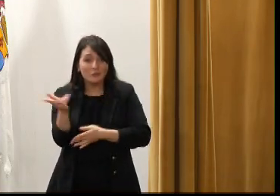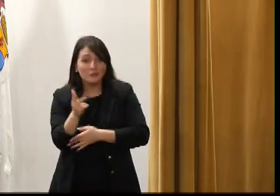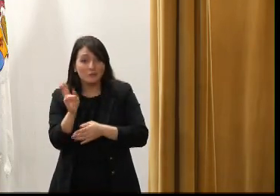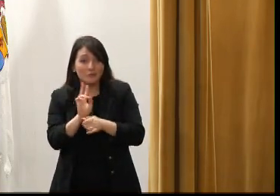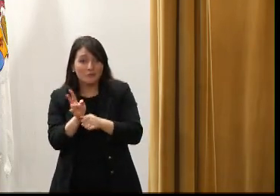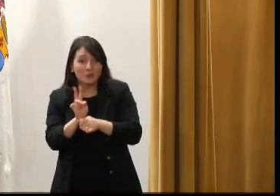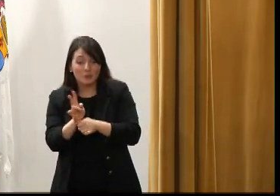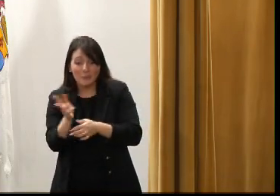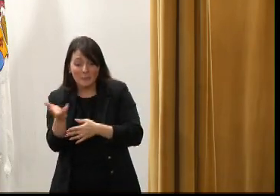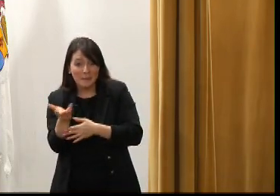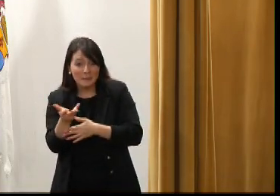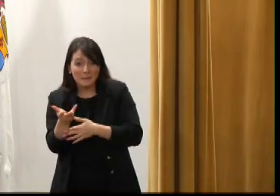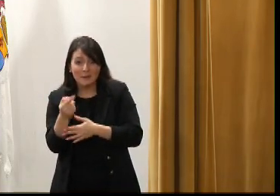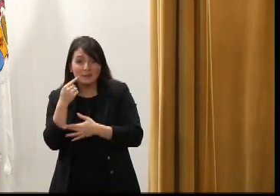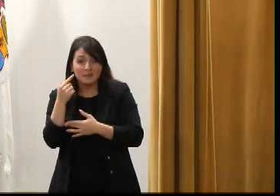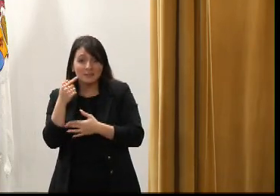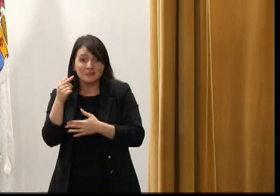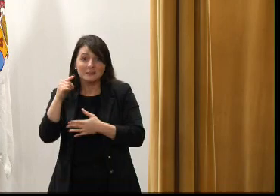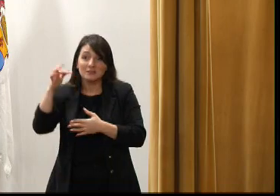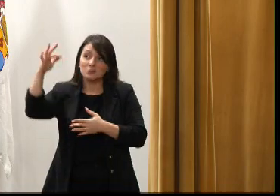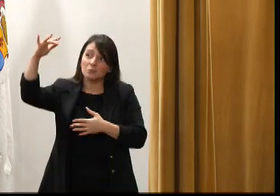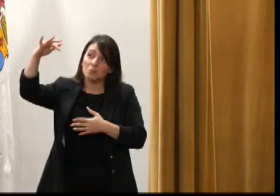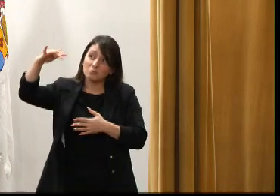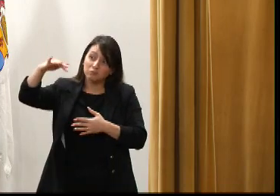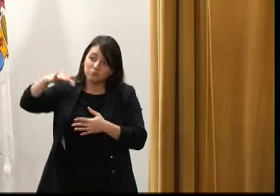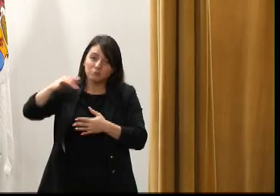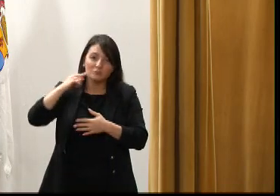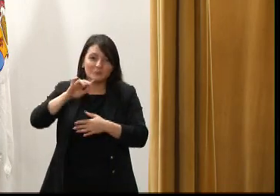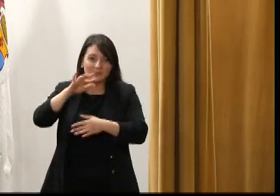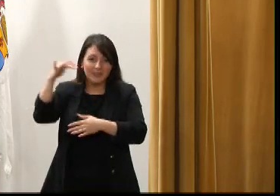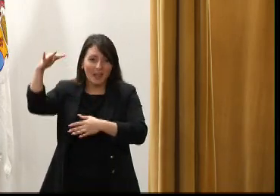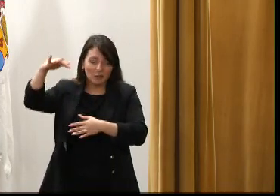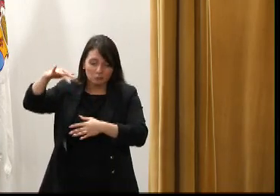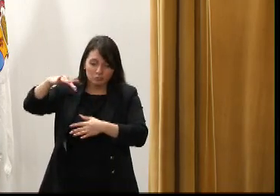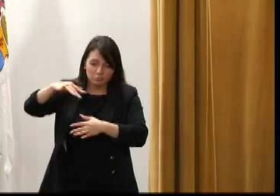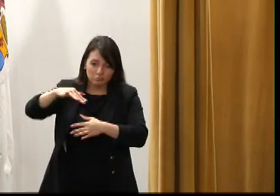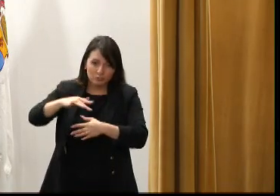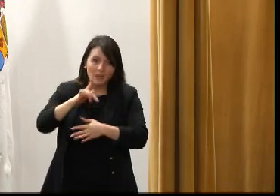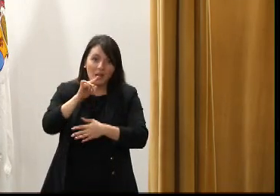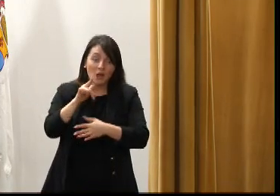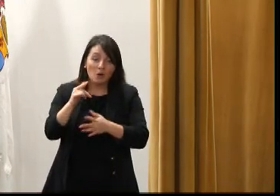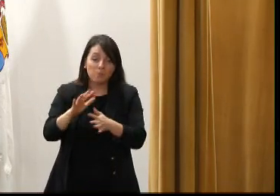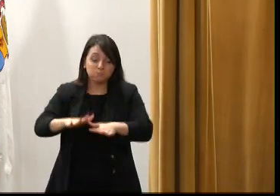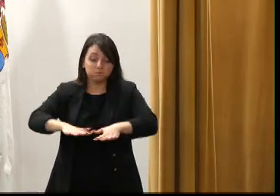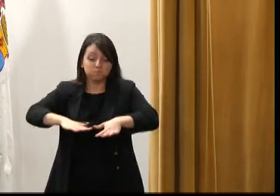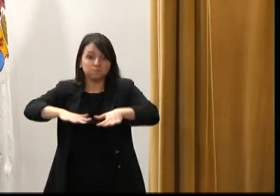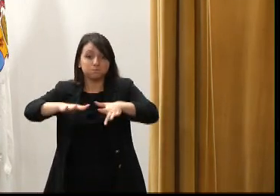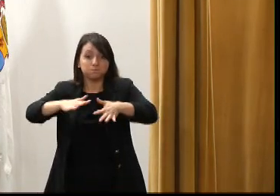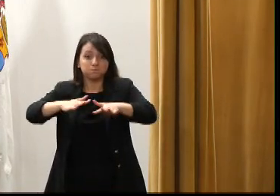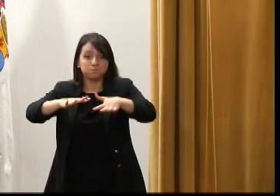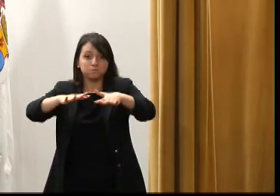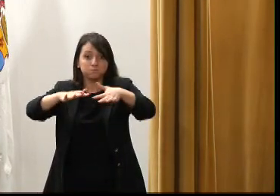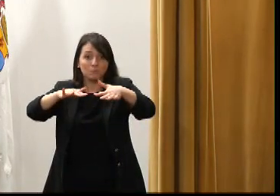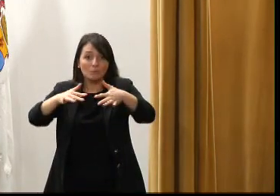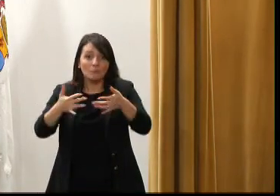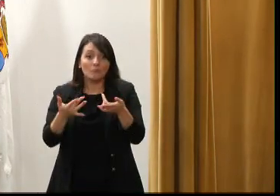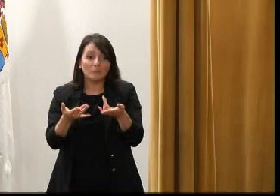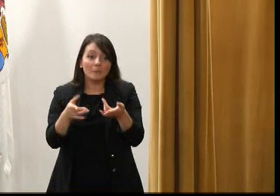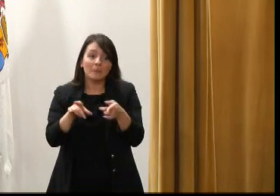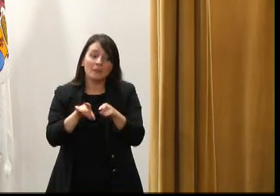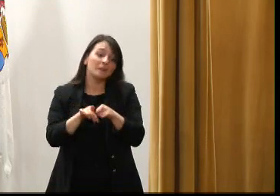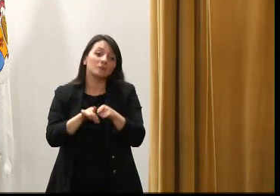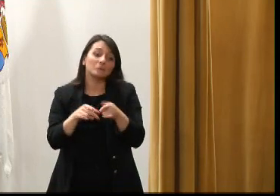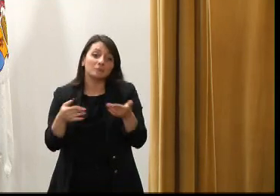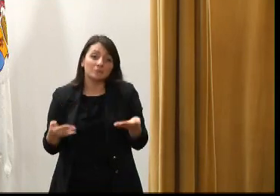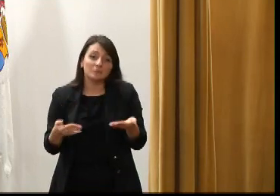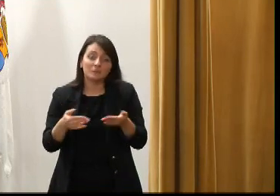que descende do degrau da serra é muito grande e rapidamente enche esse prato. Né? E aí,